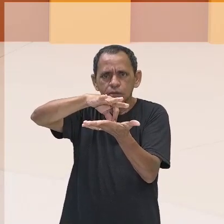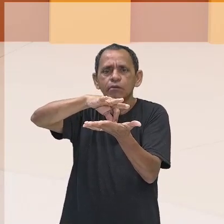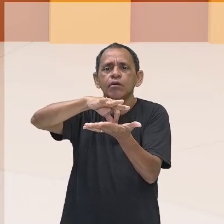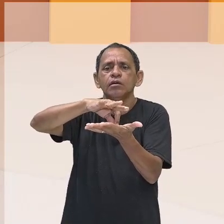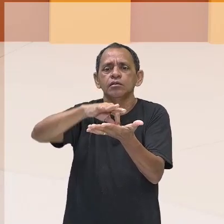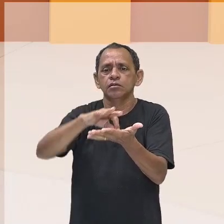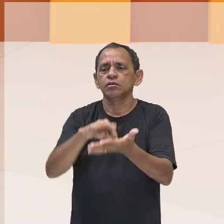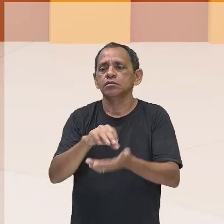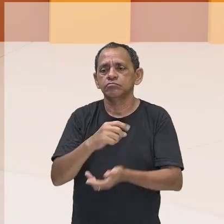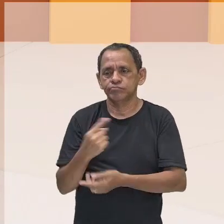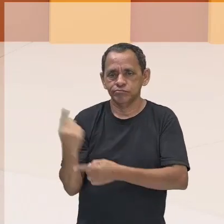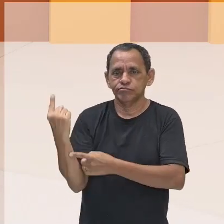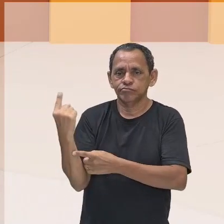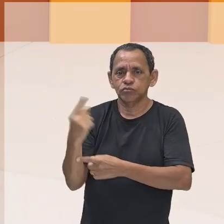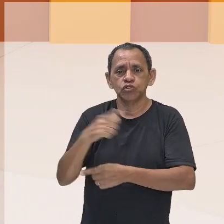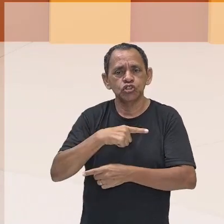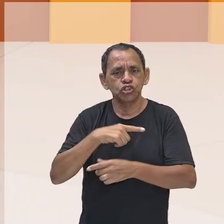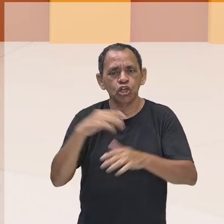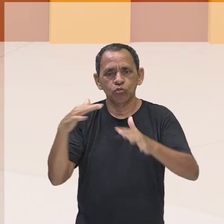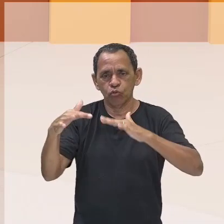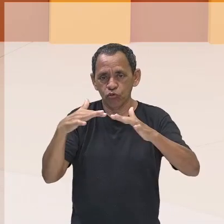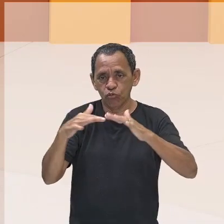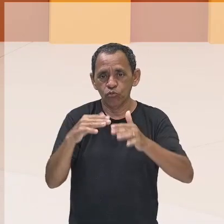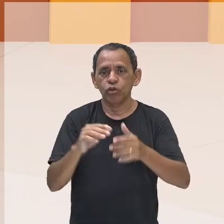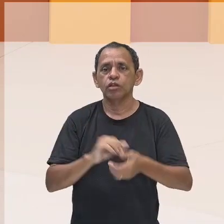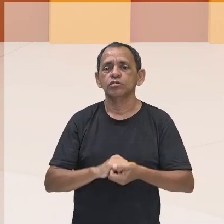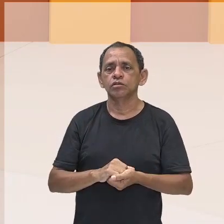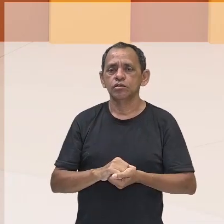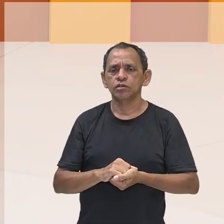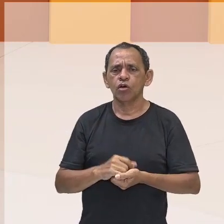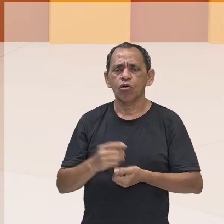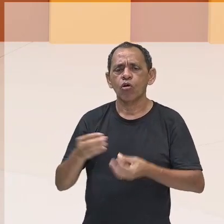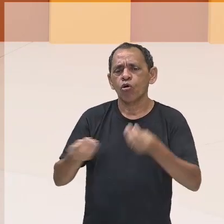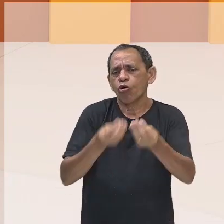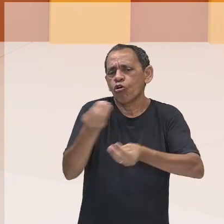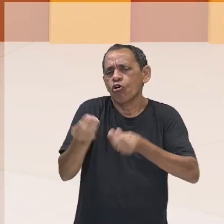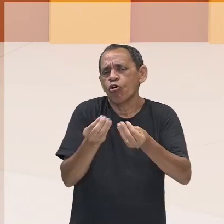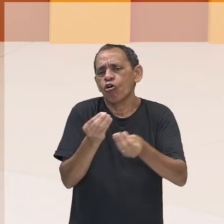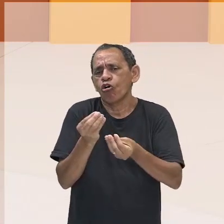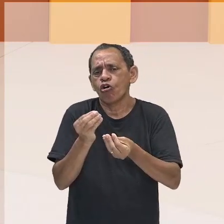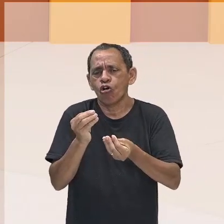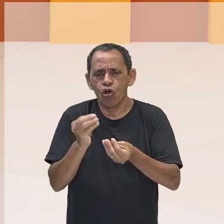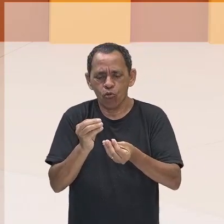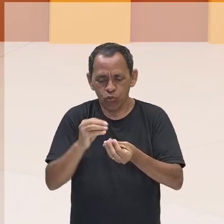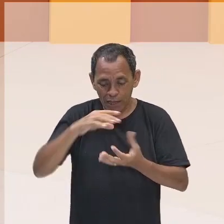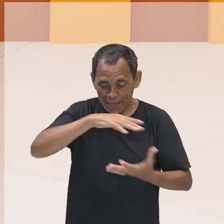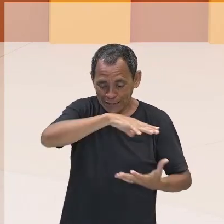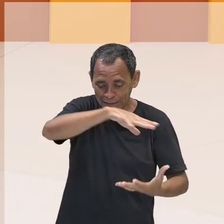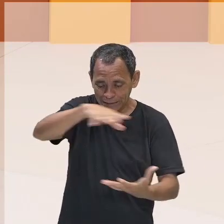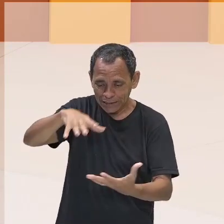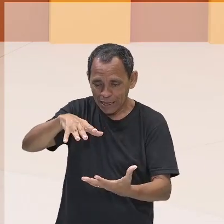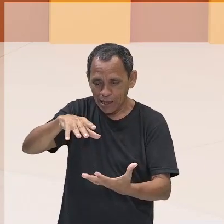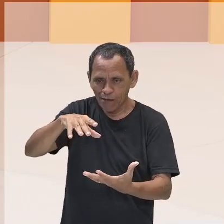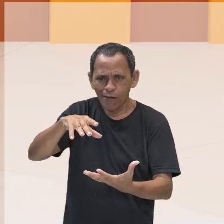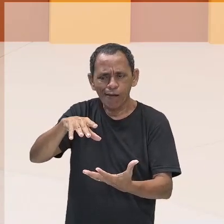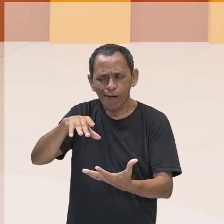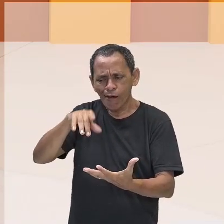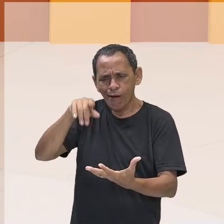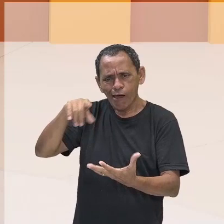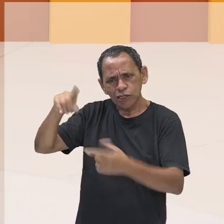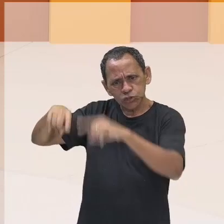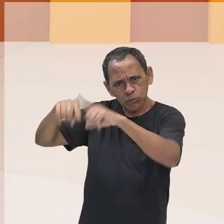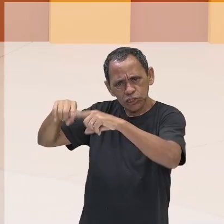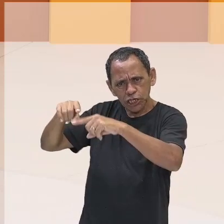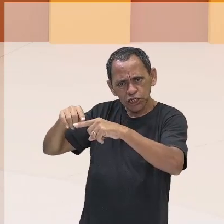nessa imagem em movimento, tá? Eles ficam ali ao redor da Terra, em órbitas, tá? E aí eles foi criado,